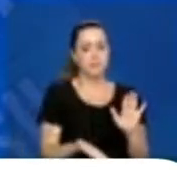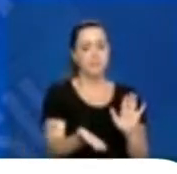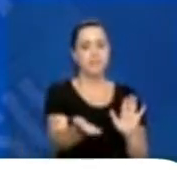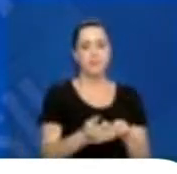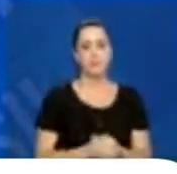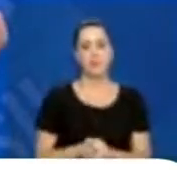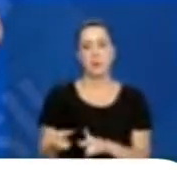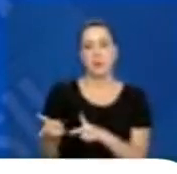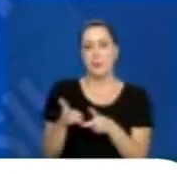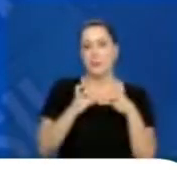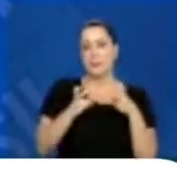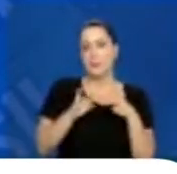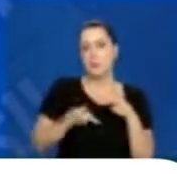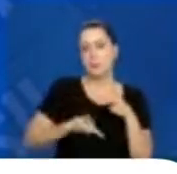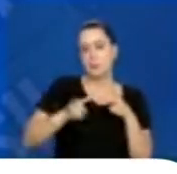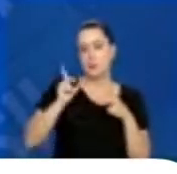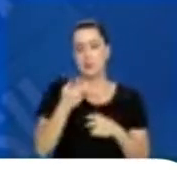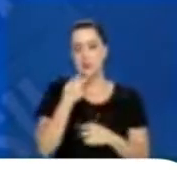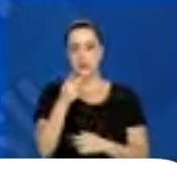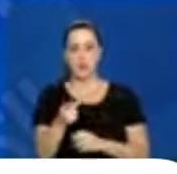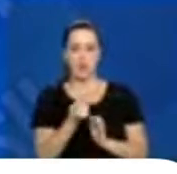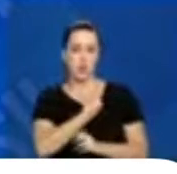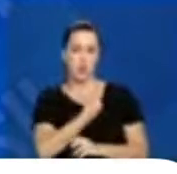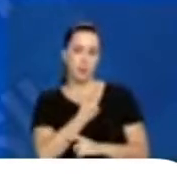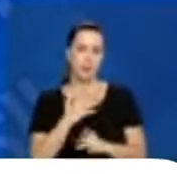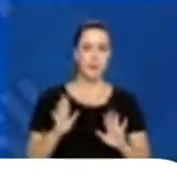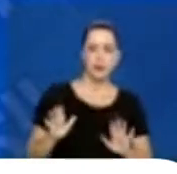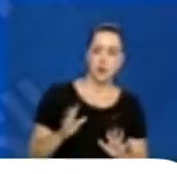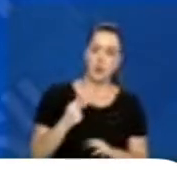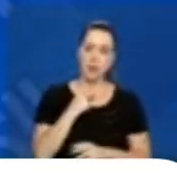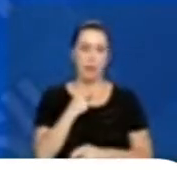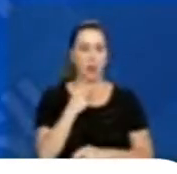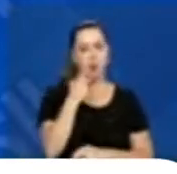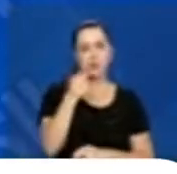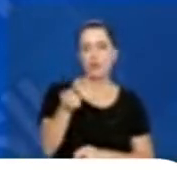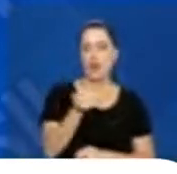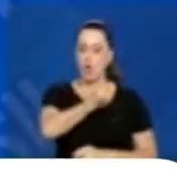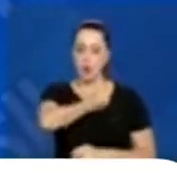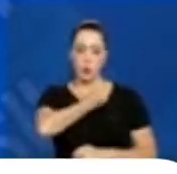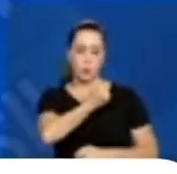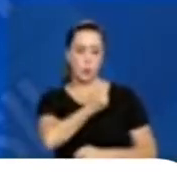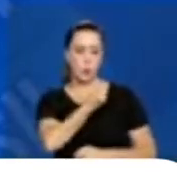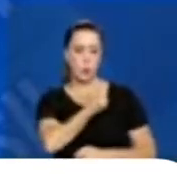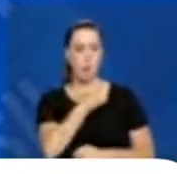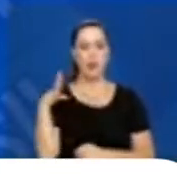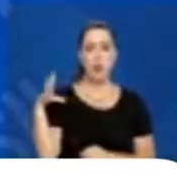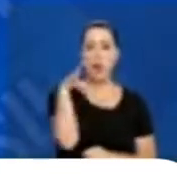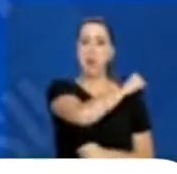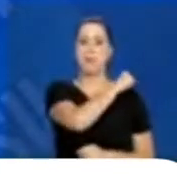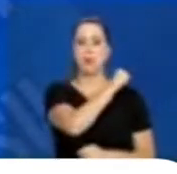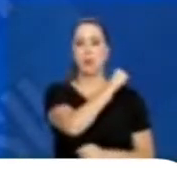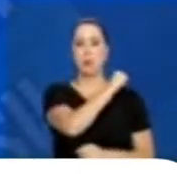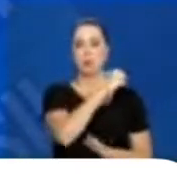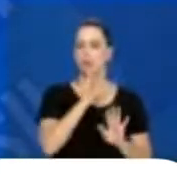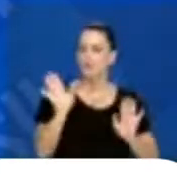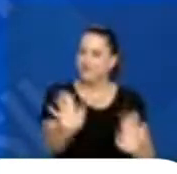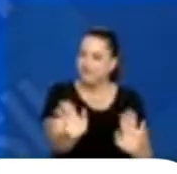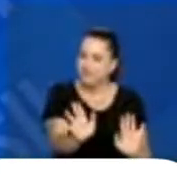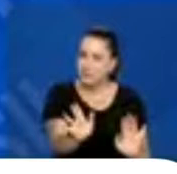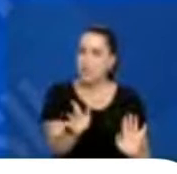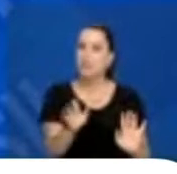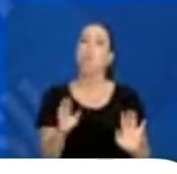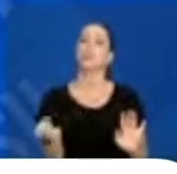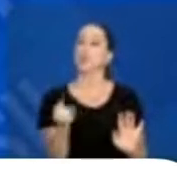eu percebi da última vez que eu comentei sobre alguns números, que não dá para você colocar números de forma rápida e superficial. É